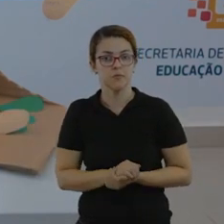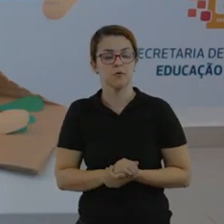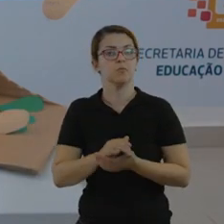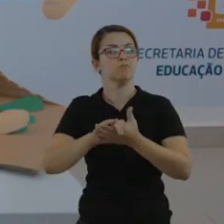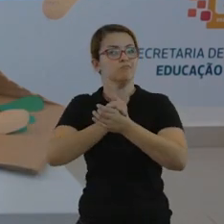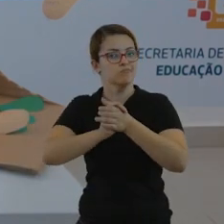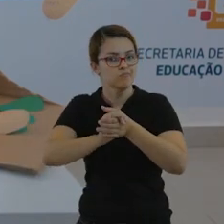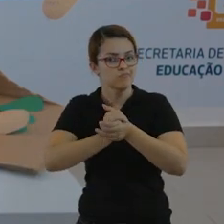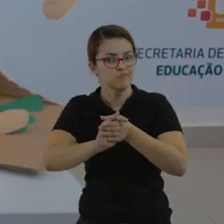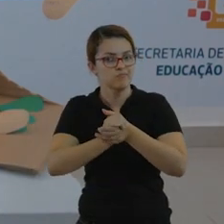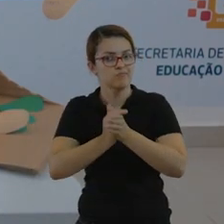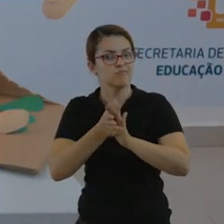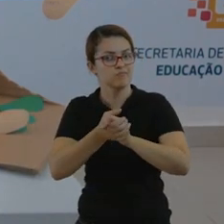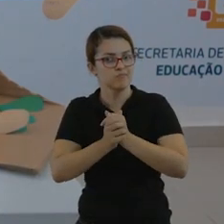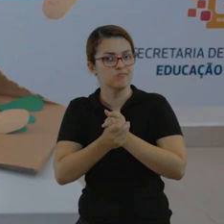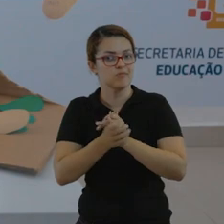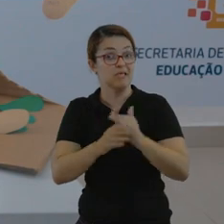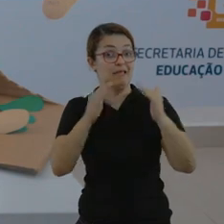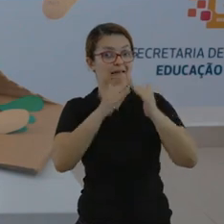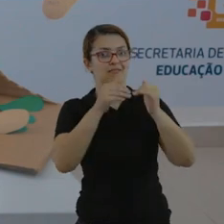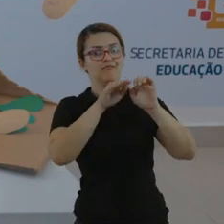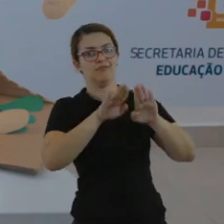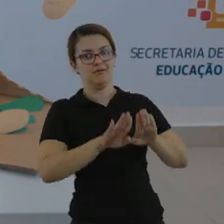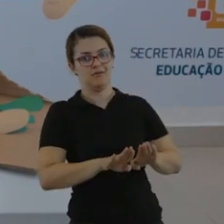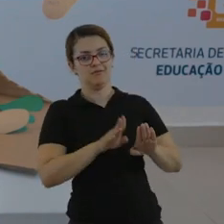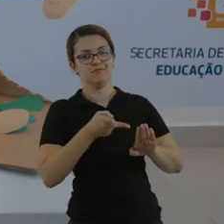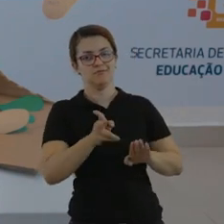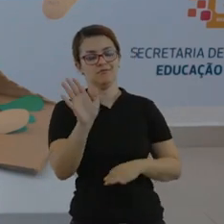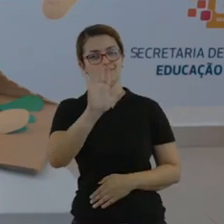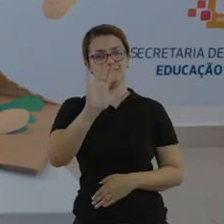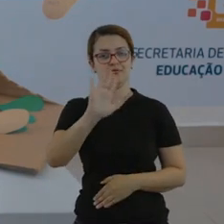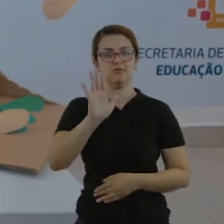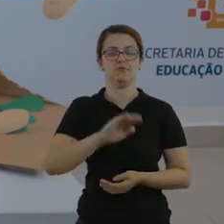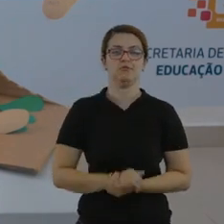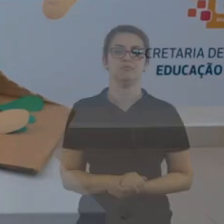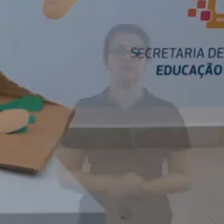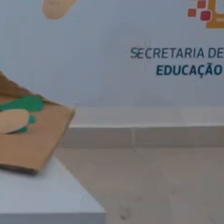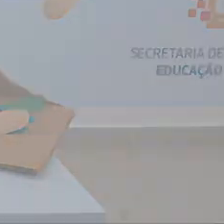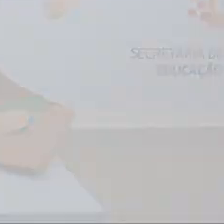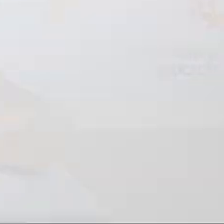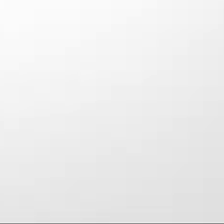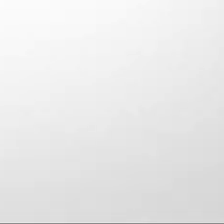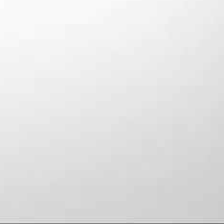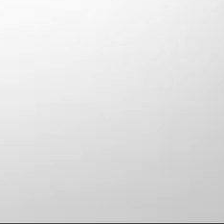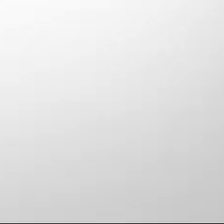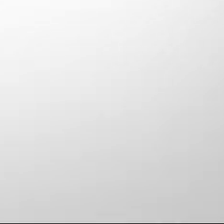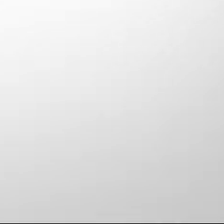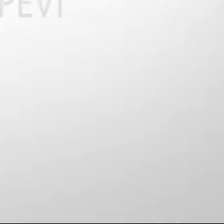continuar lavando as mãos e permanecendo em casa, ok? Tchau!